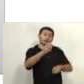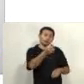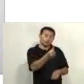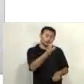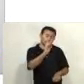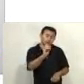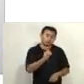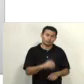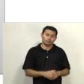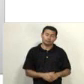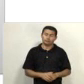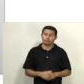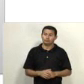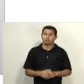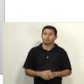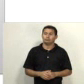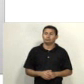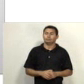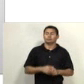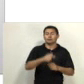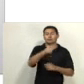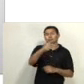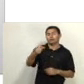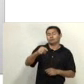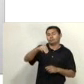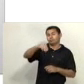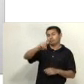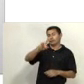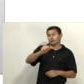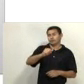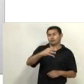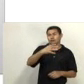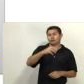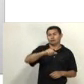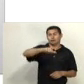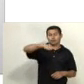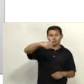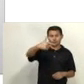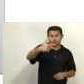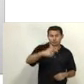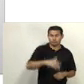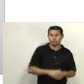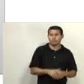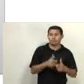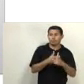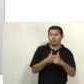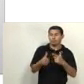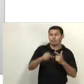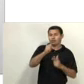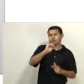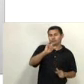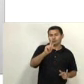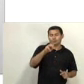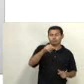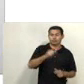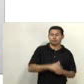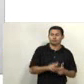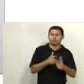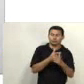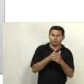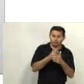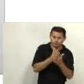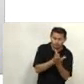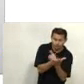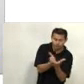14.560, 14,56, menos a média, que é 12, dividido por sigma, dividido pelo desvio